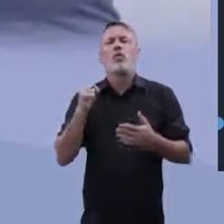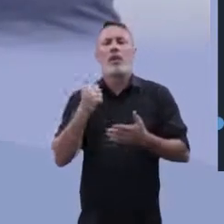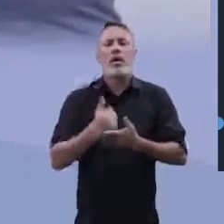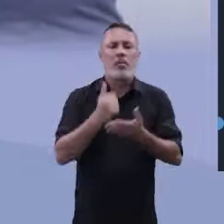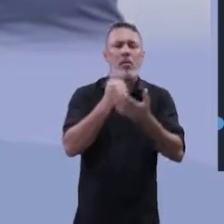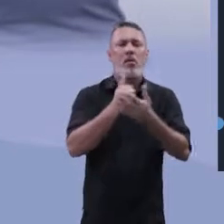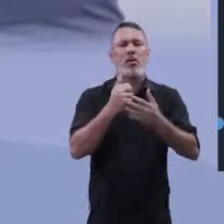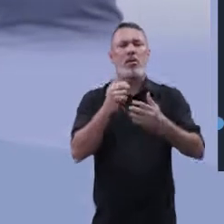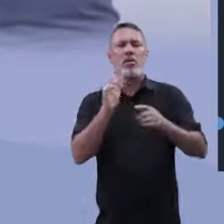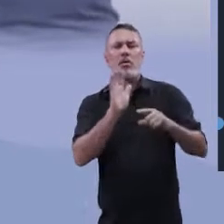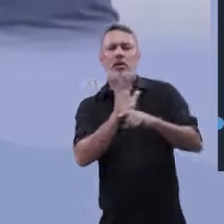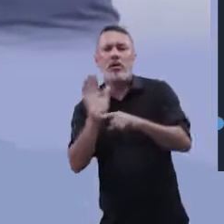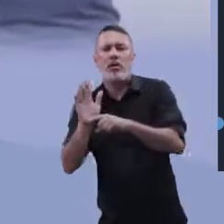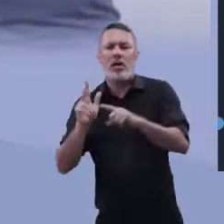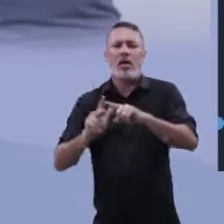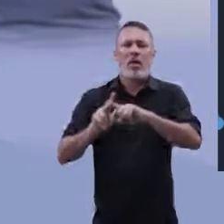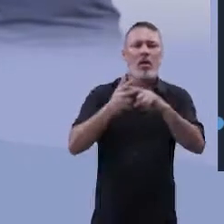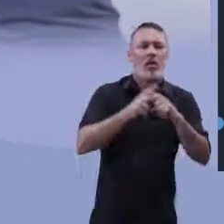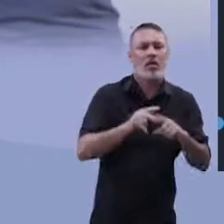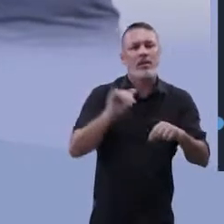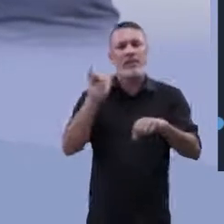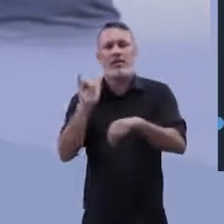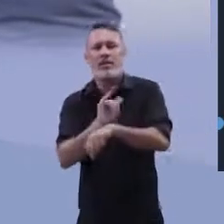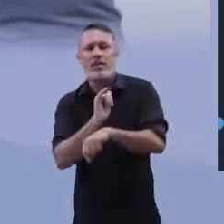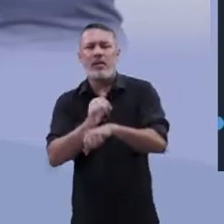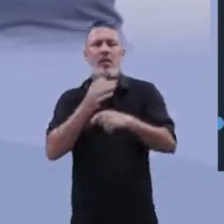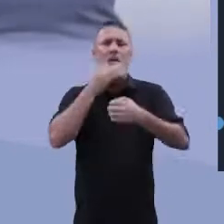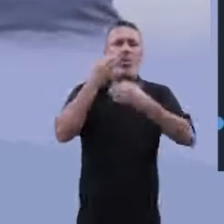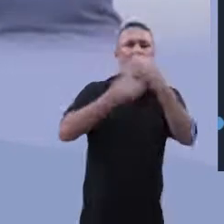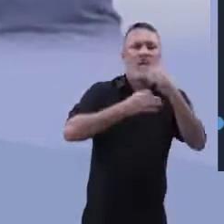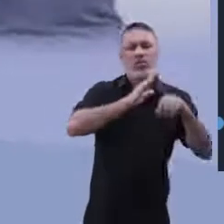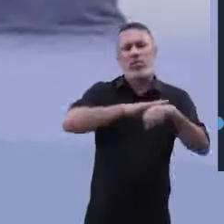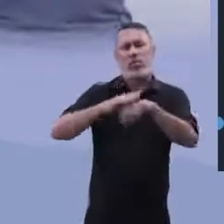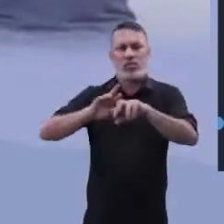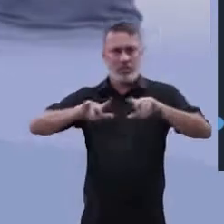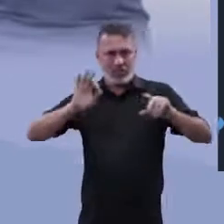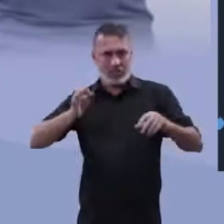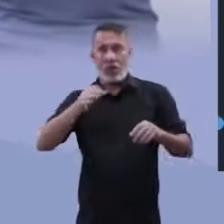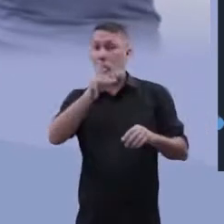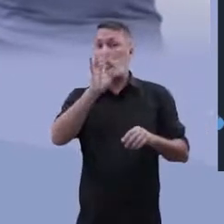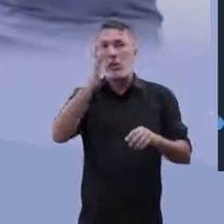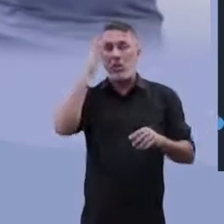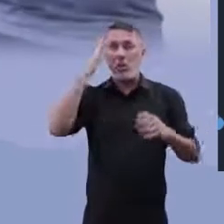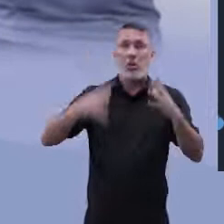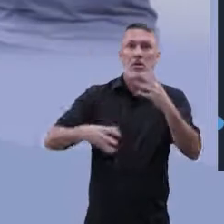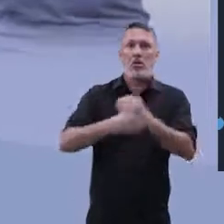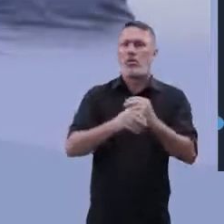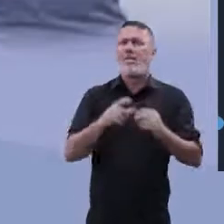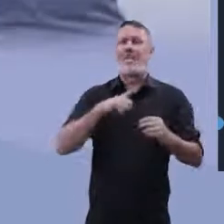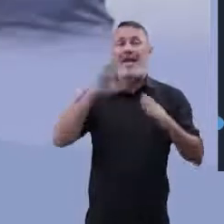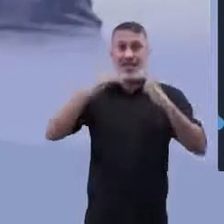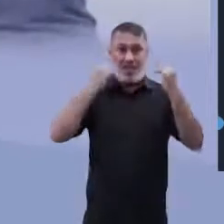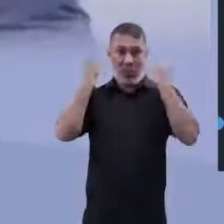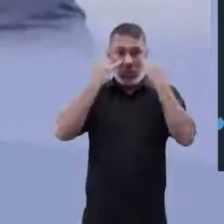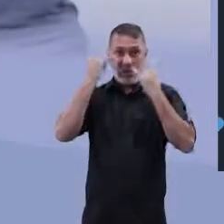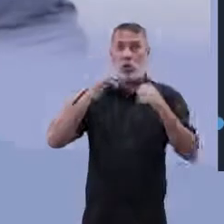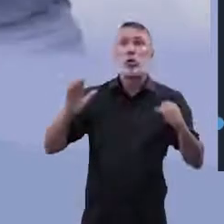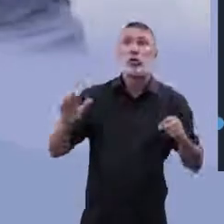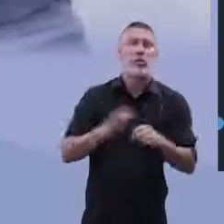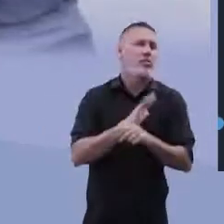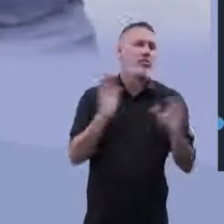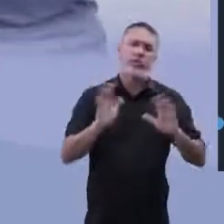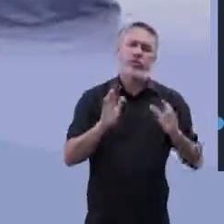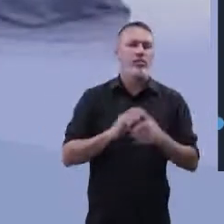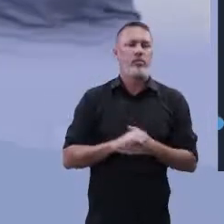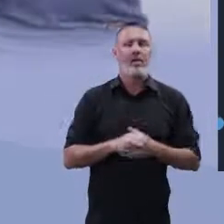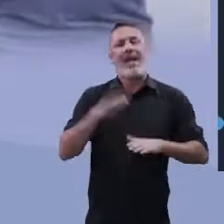os recursos que você vai utilizar, as estratégias argumentativas. Então não basta você, eu tenho muita informação. Às vezes eu conversei